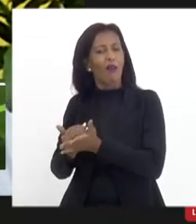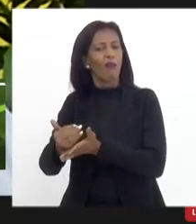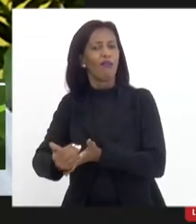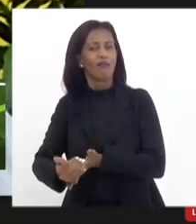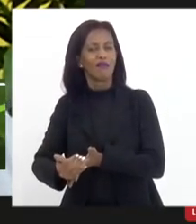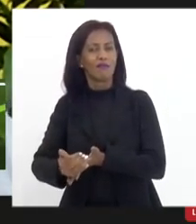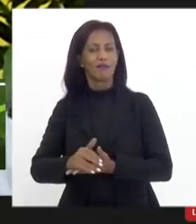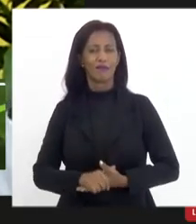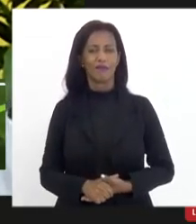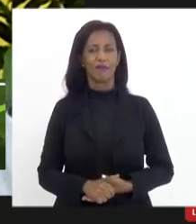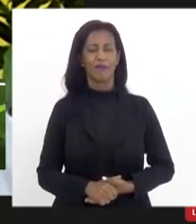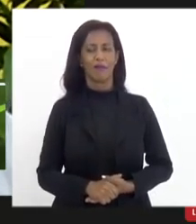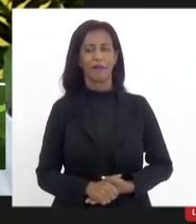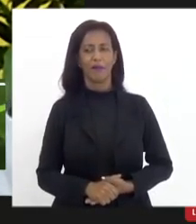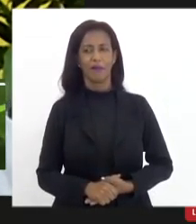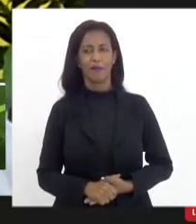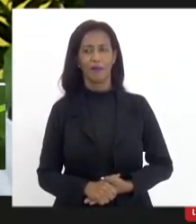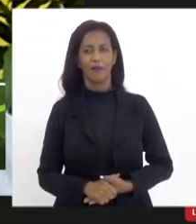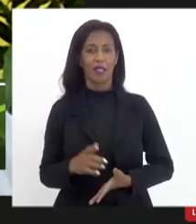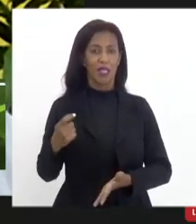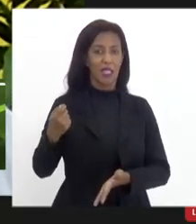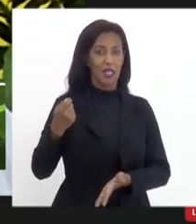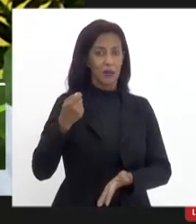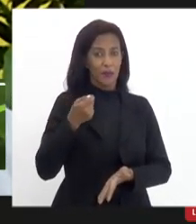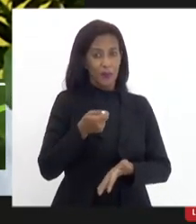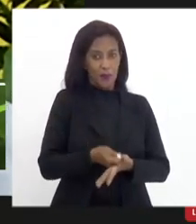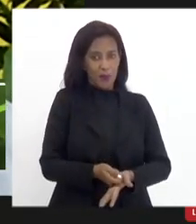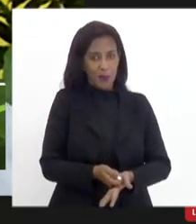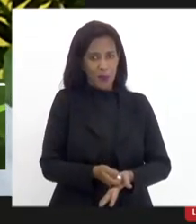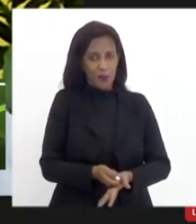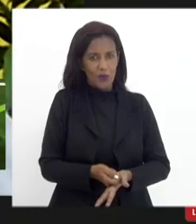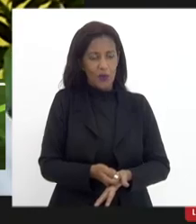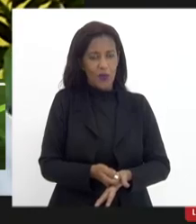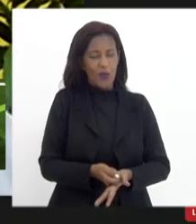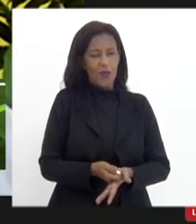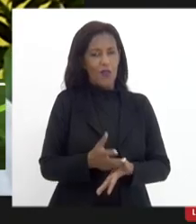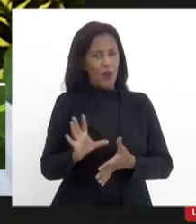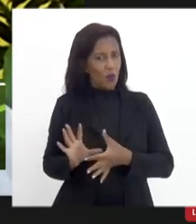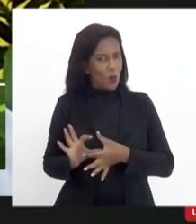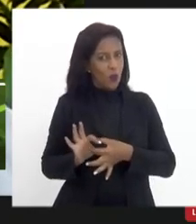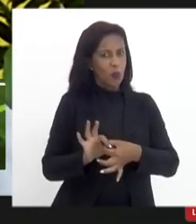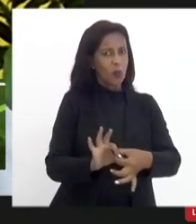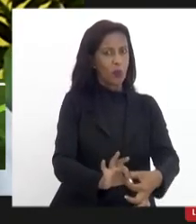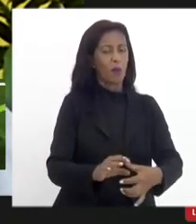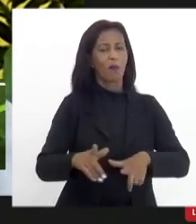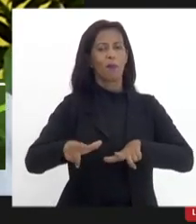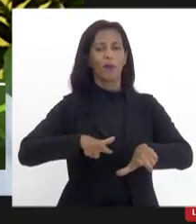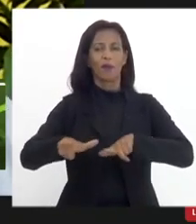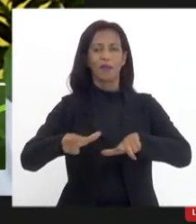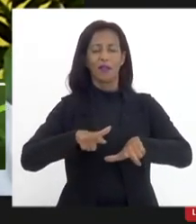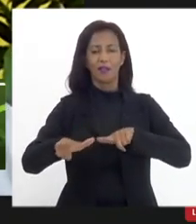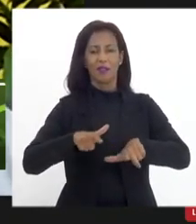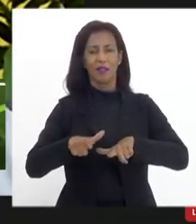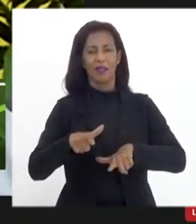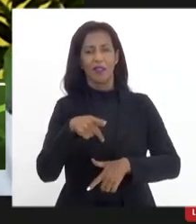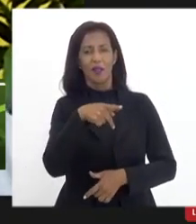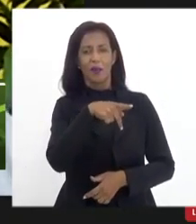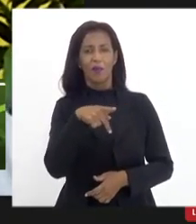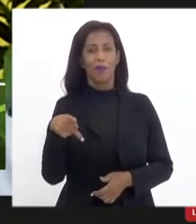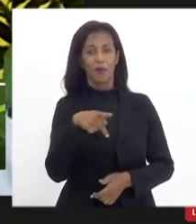2006, né? Que, por sua vez, veio muito pilhada pelo trabalho da professora